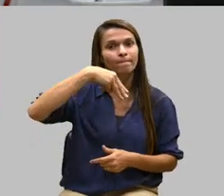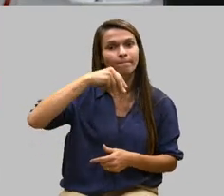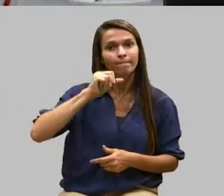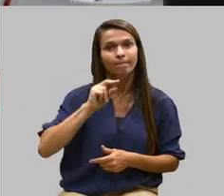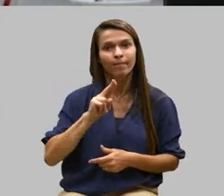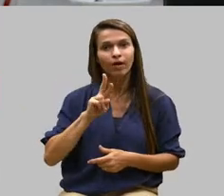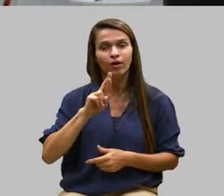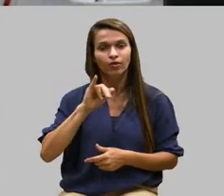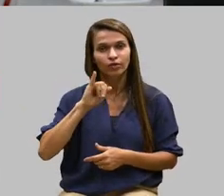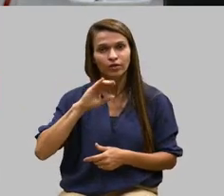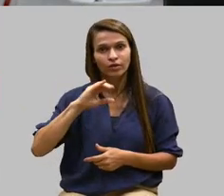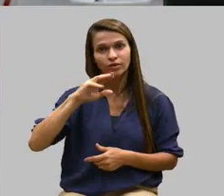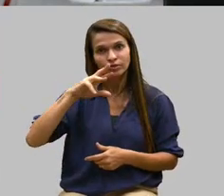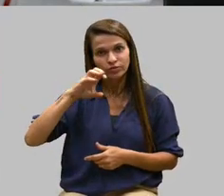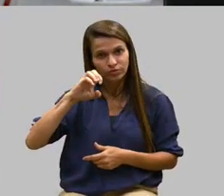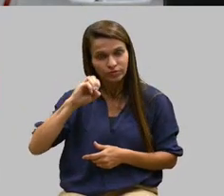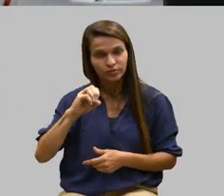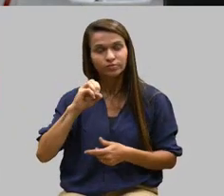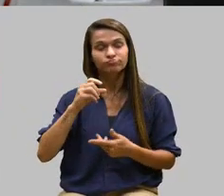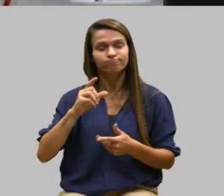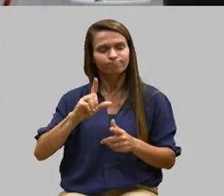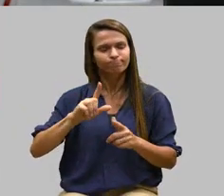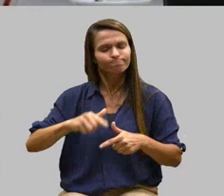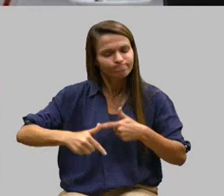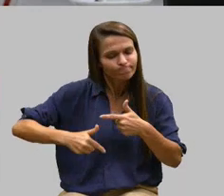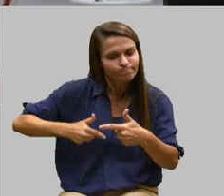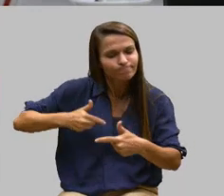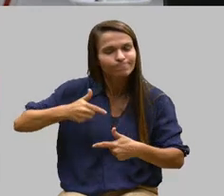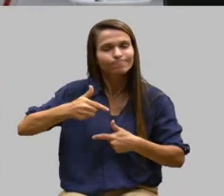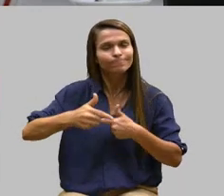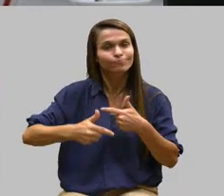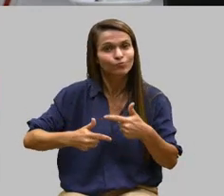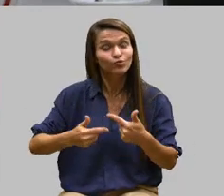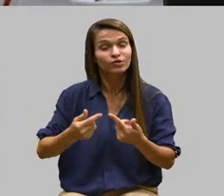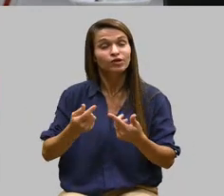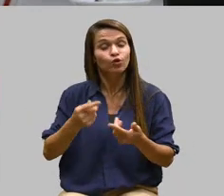empenhados para que essa parceria